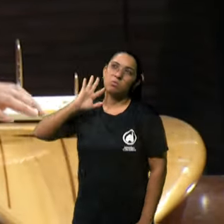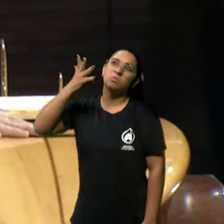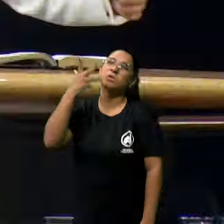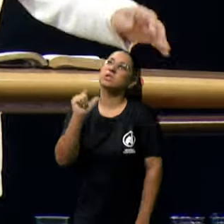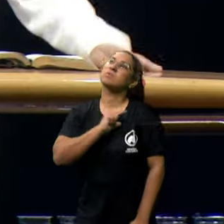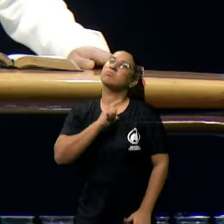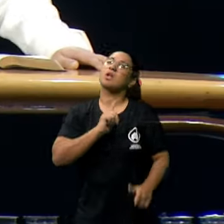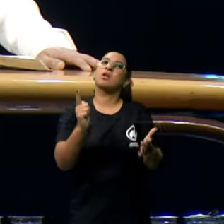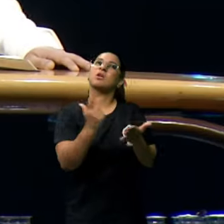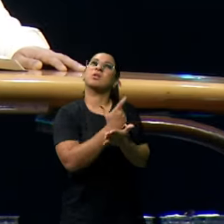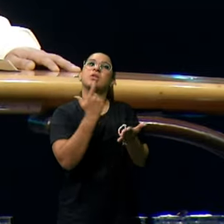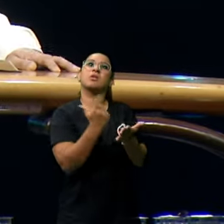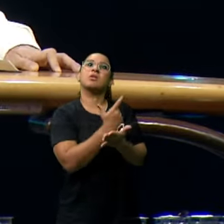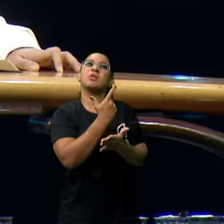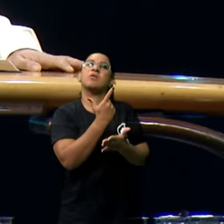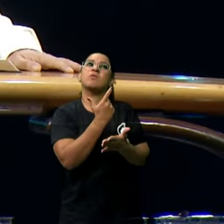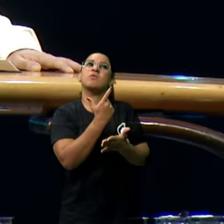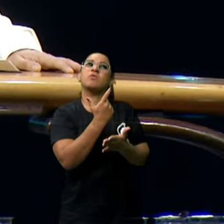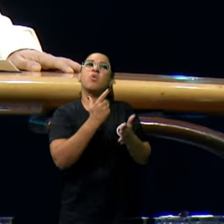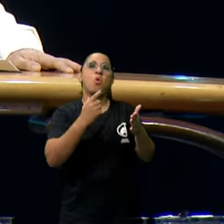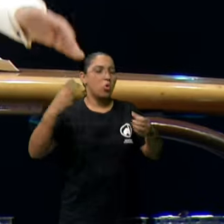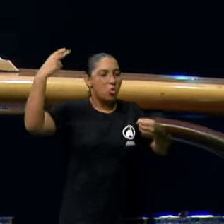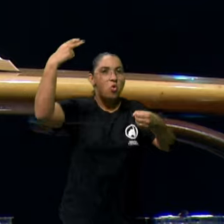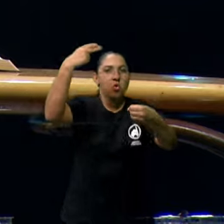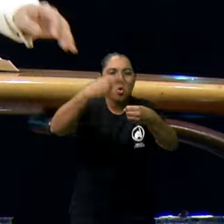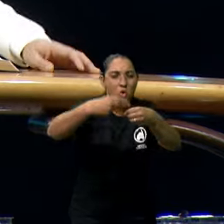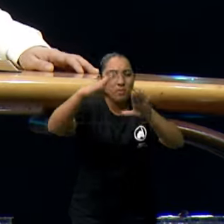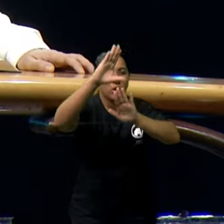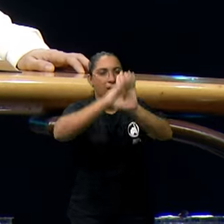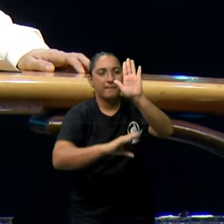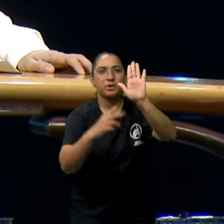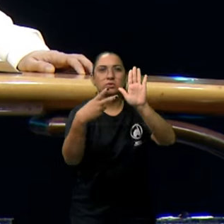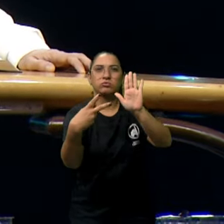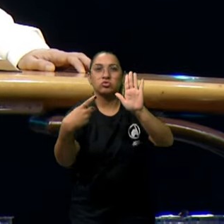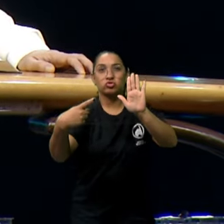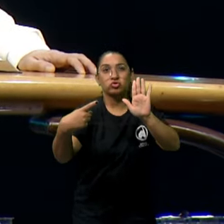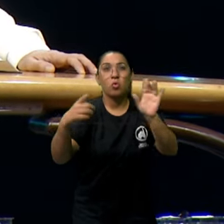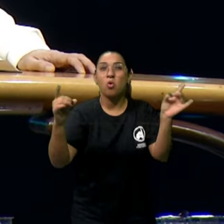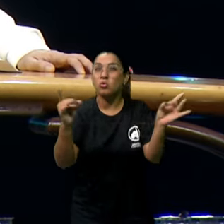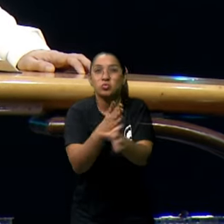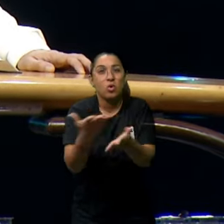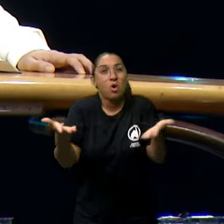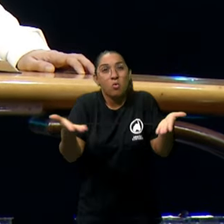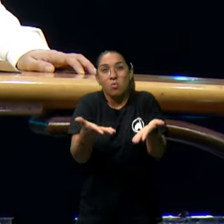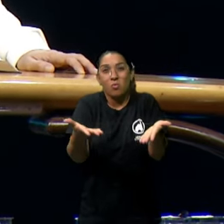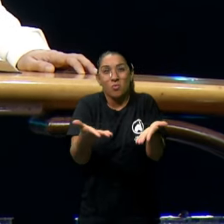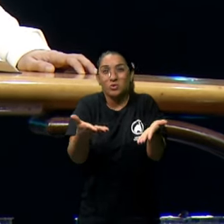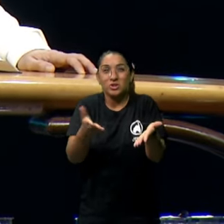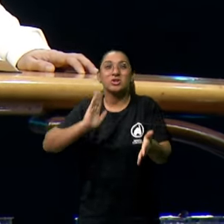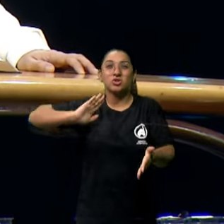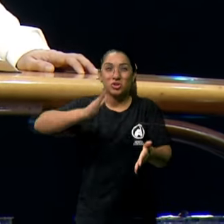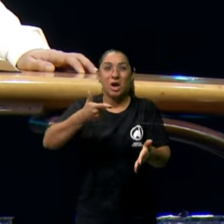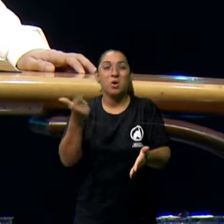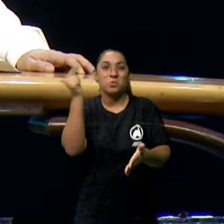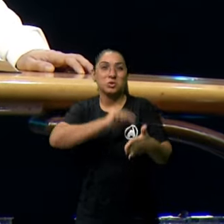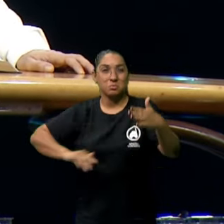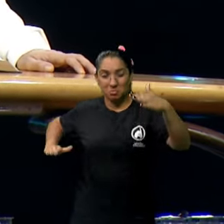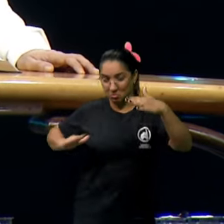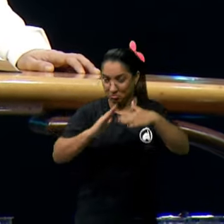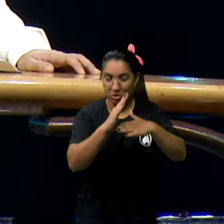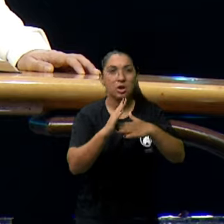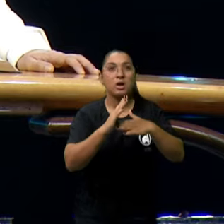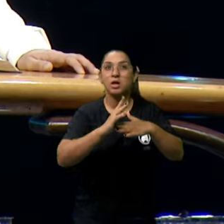de número 21 esse livro não temos acesso hoje como não temos acesso hoje não sabemos o detalhe